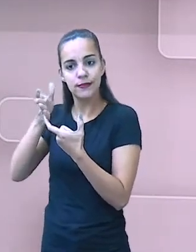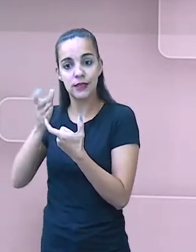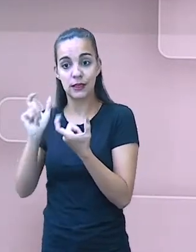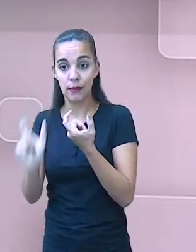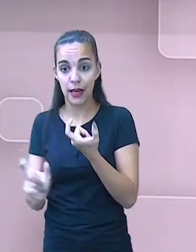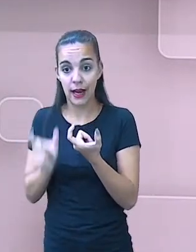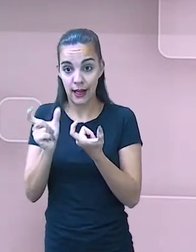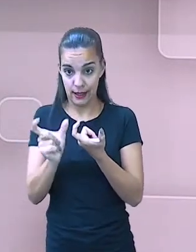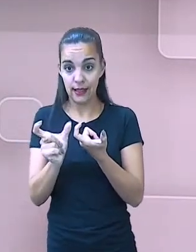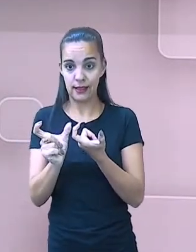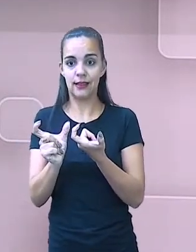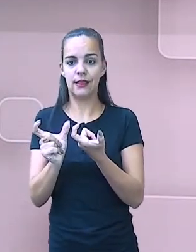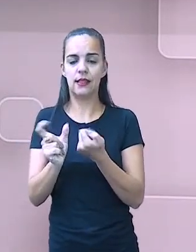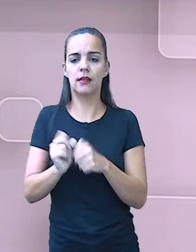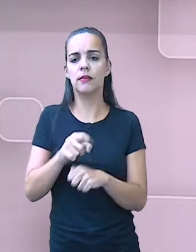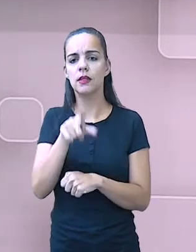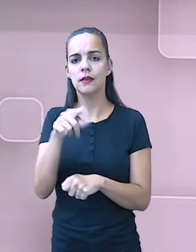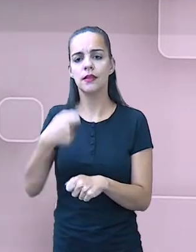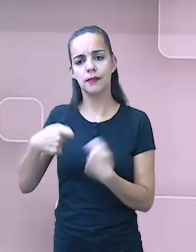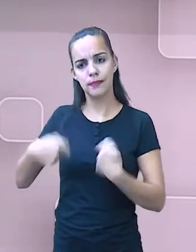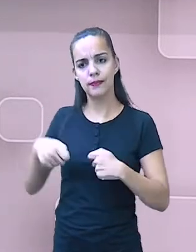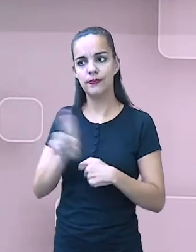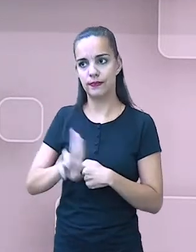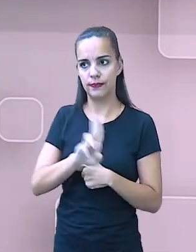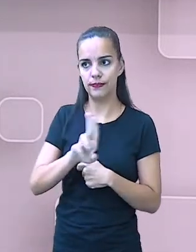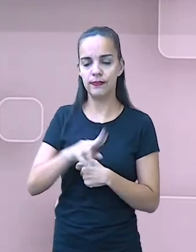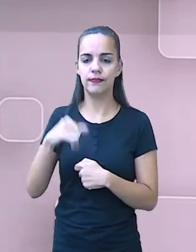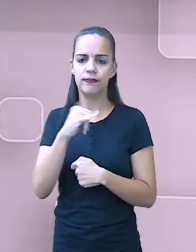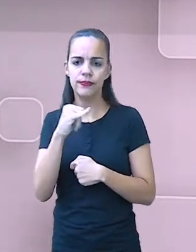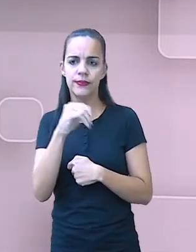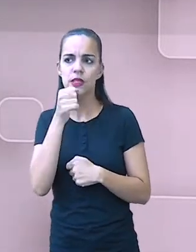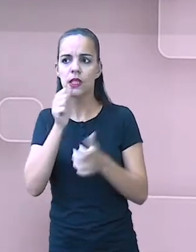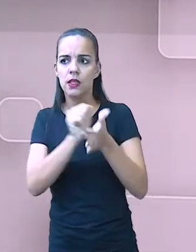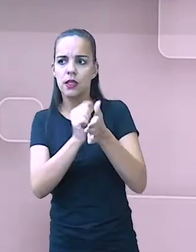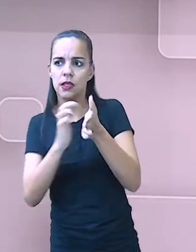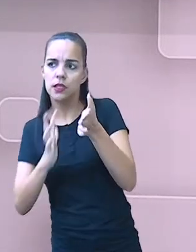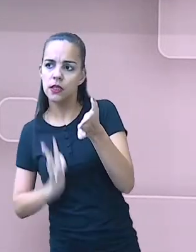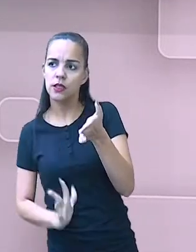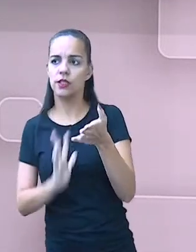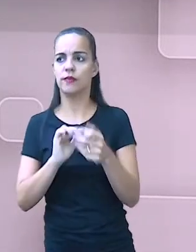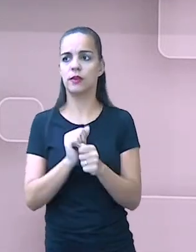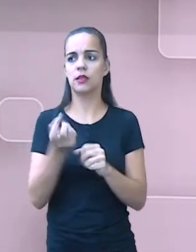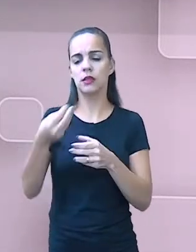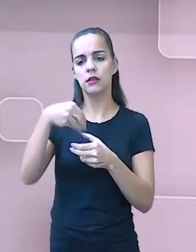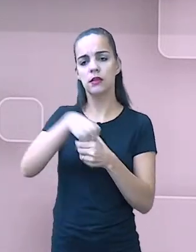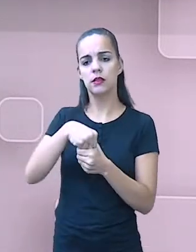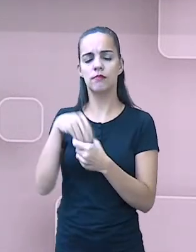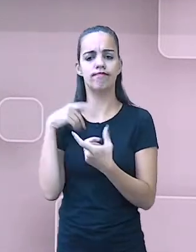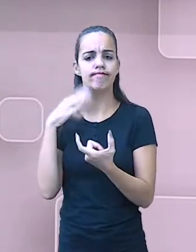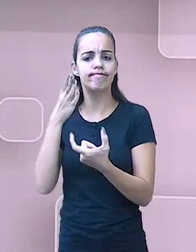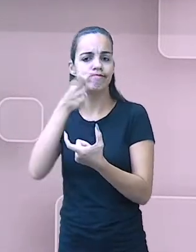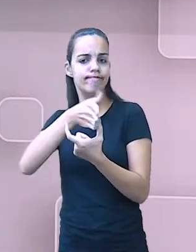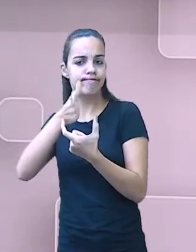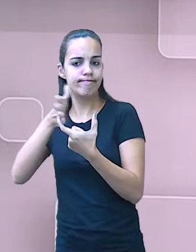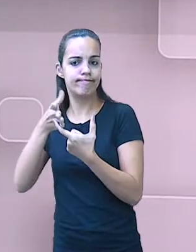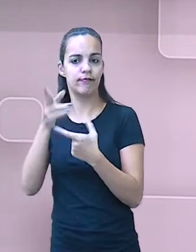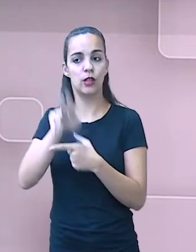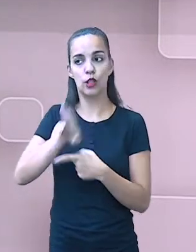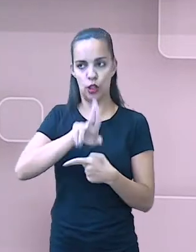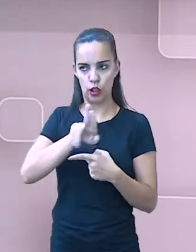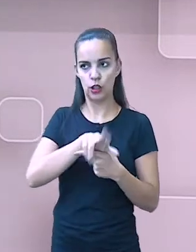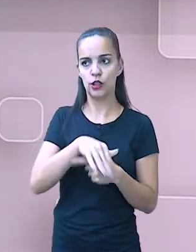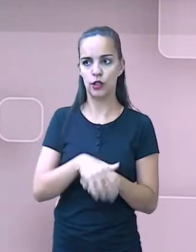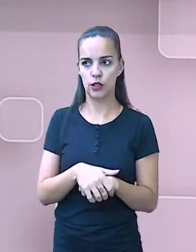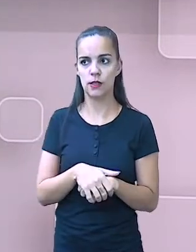a professora sugeriu. Vamos fazer uma atividade, separar algumas palavras em sílabas. Então, você vai